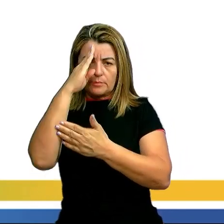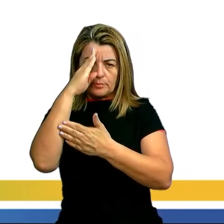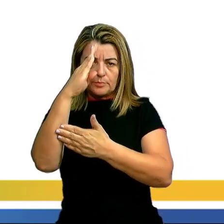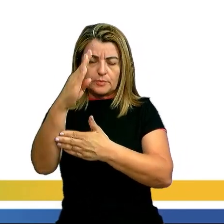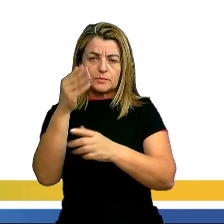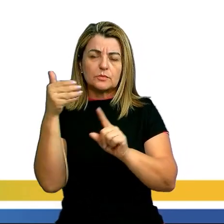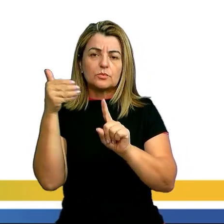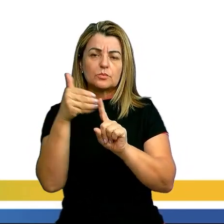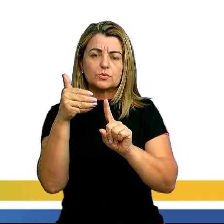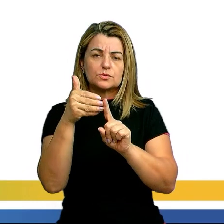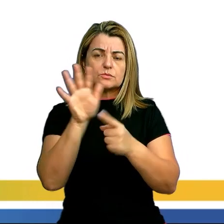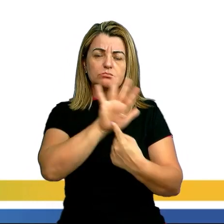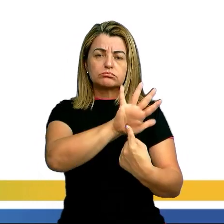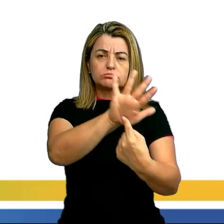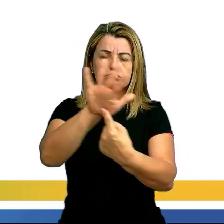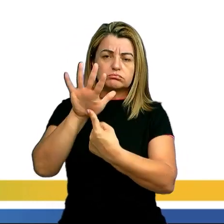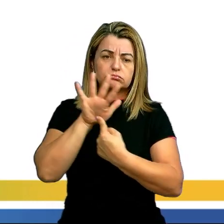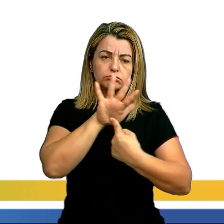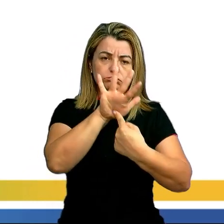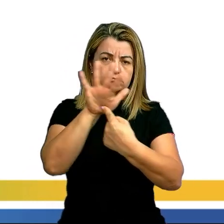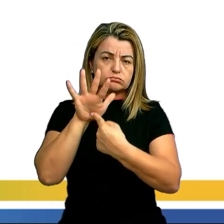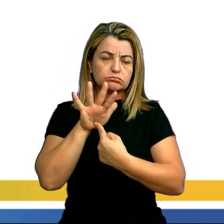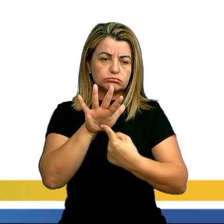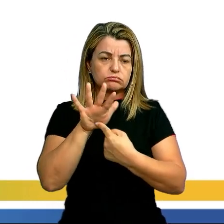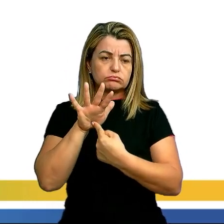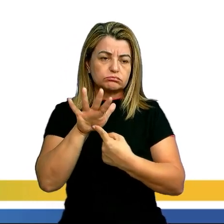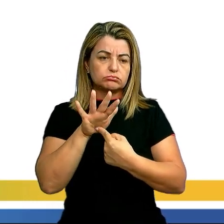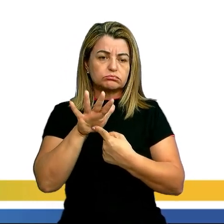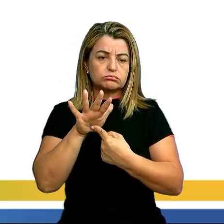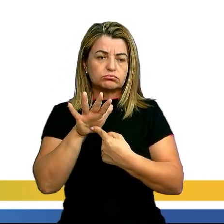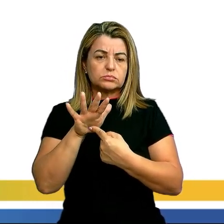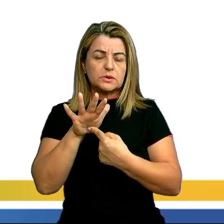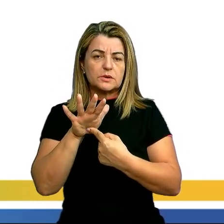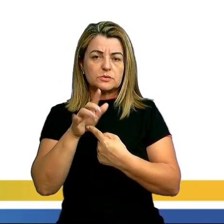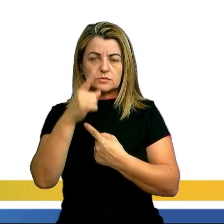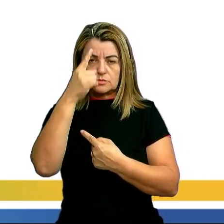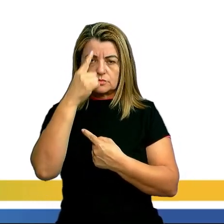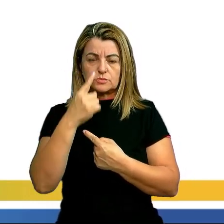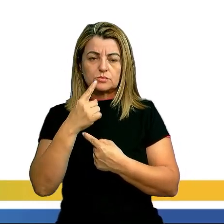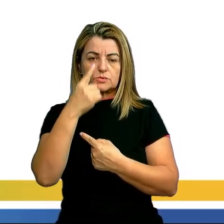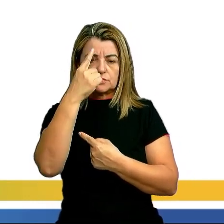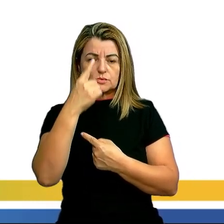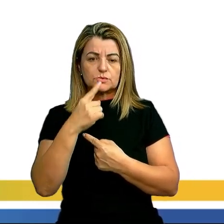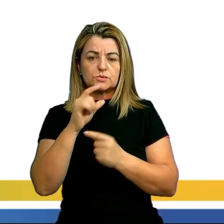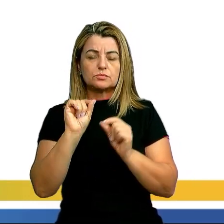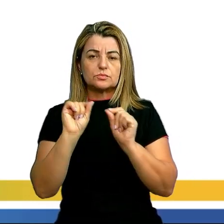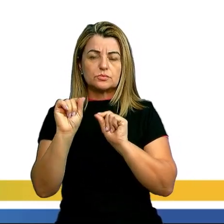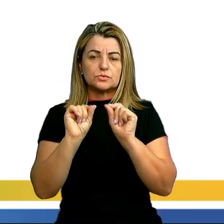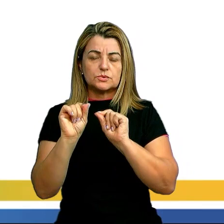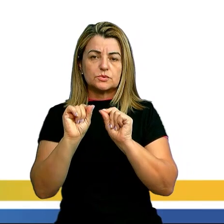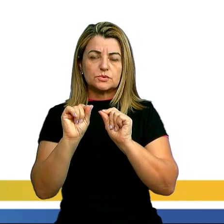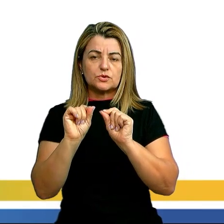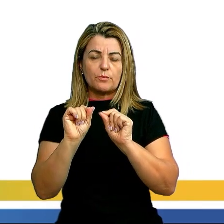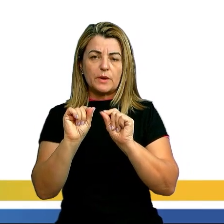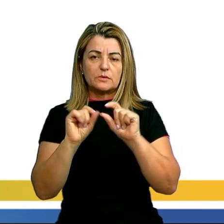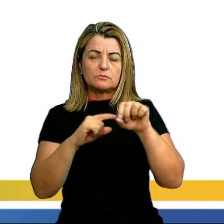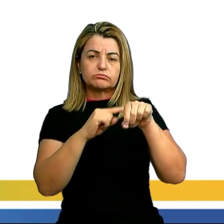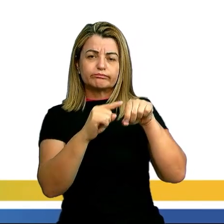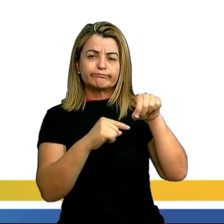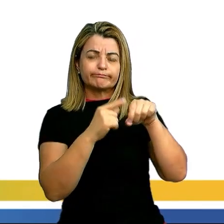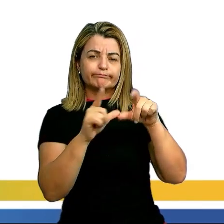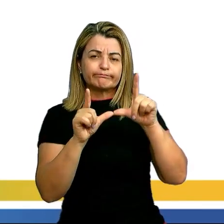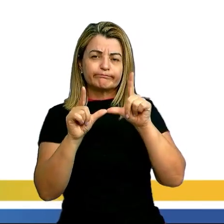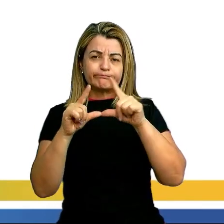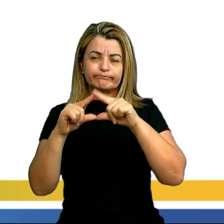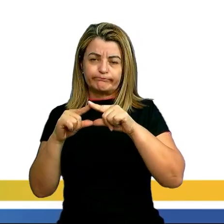geométricos utilizando um sistema de coordenadas, o plano cartesiano. Este consiste em dois eixos reais